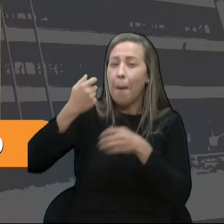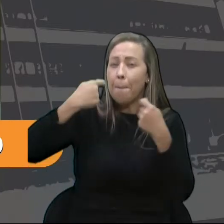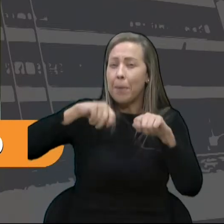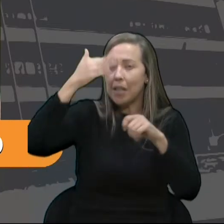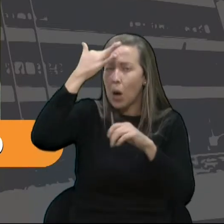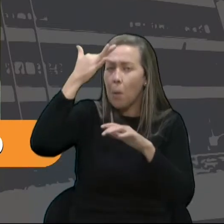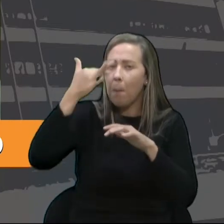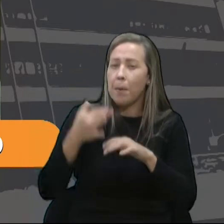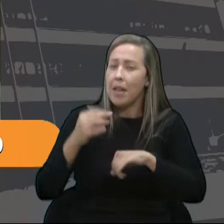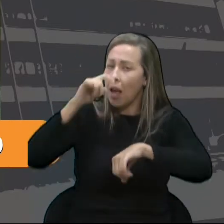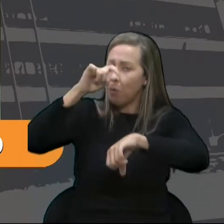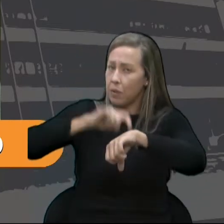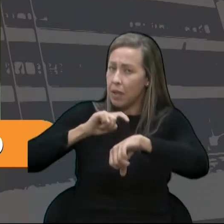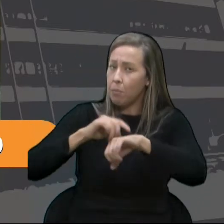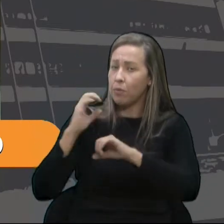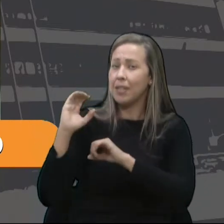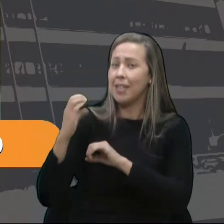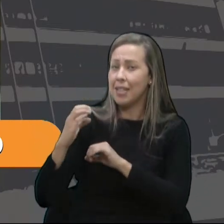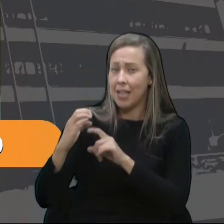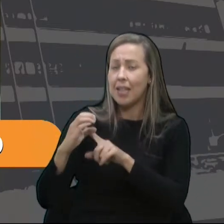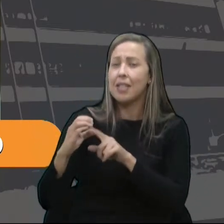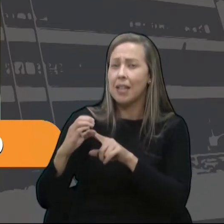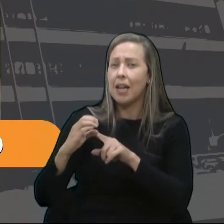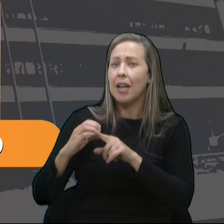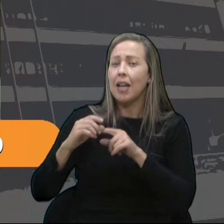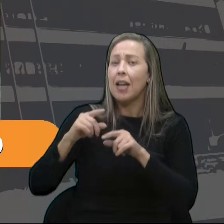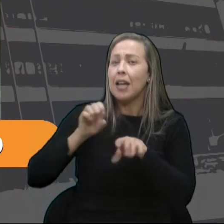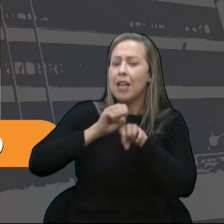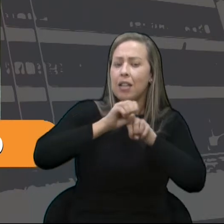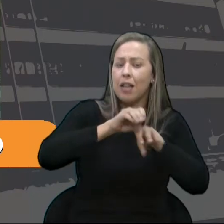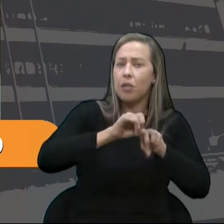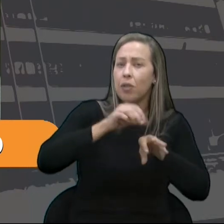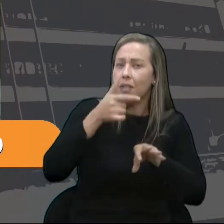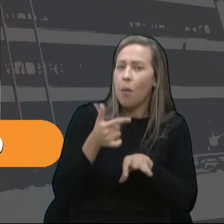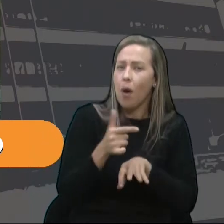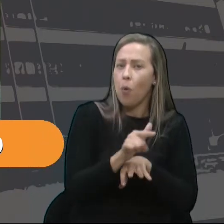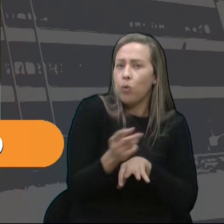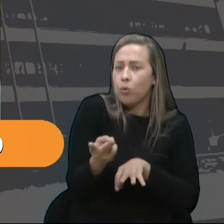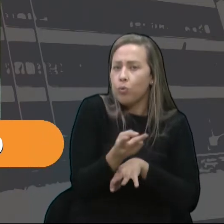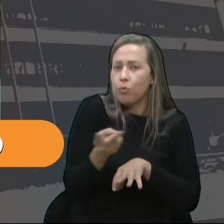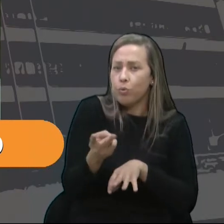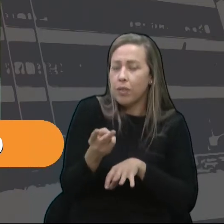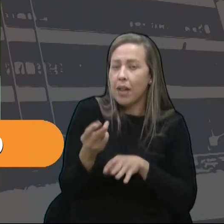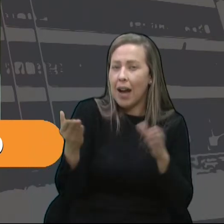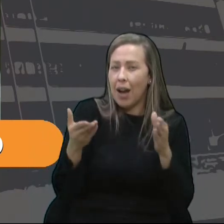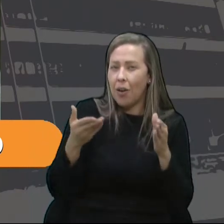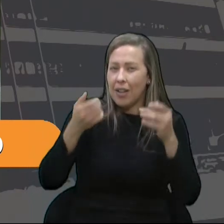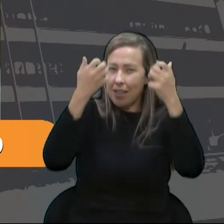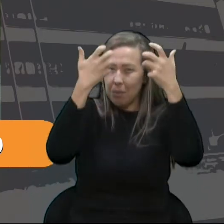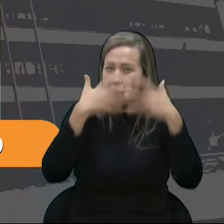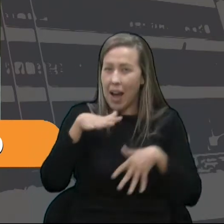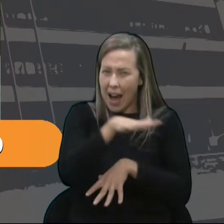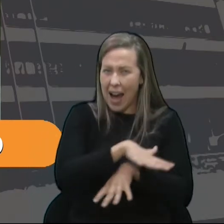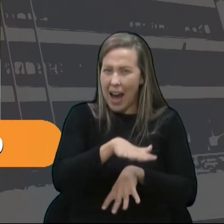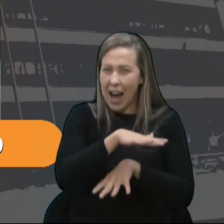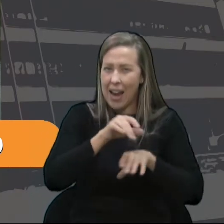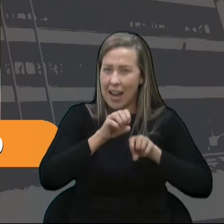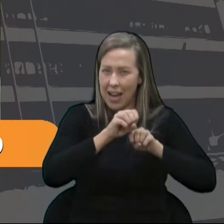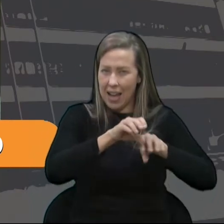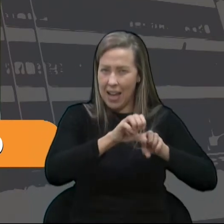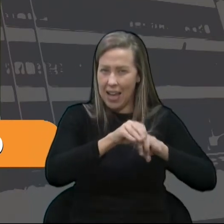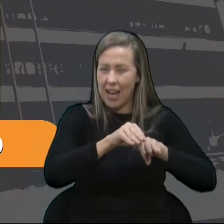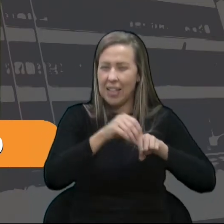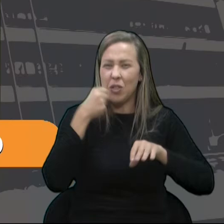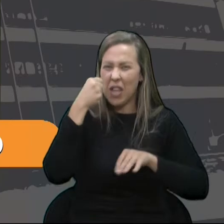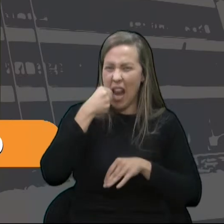que o tempo da ciência é um, e o tempo da educação é um, agora que eu estou lá nessa área, coordenando uma área de educação no Senado, e